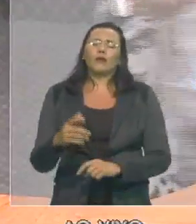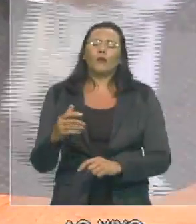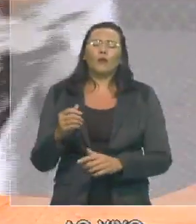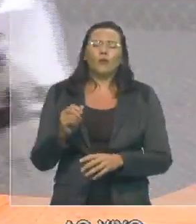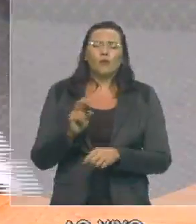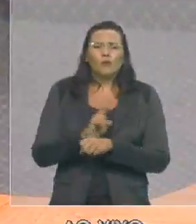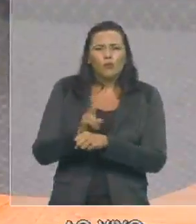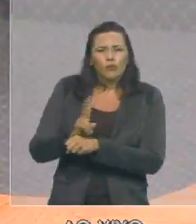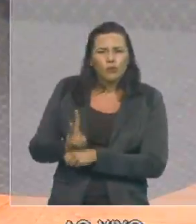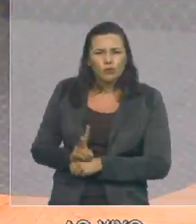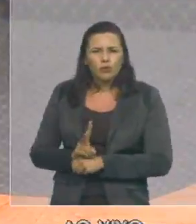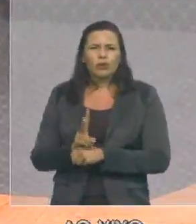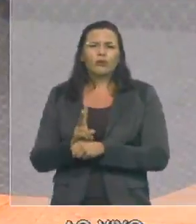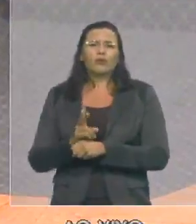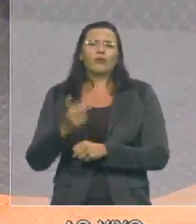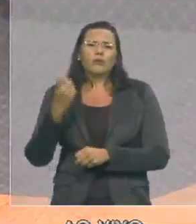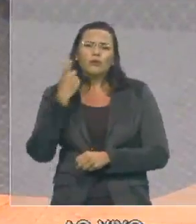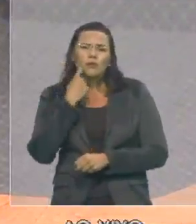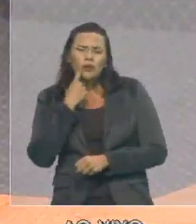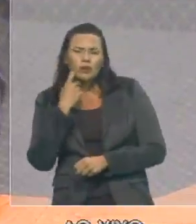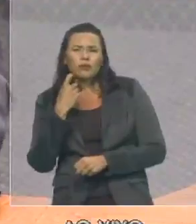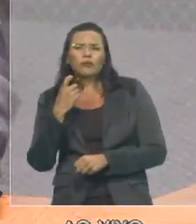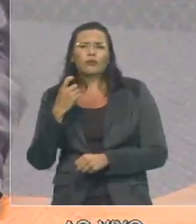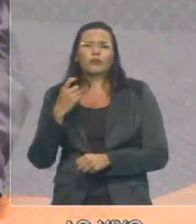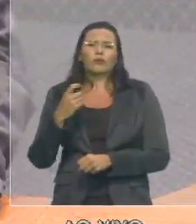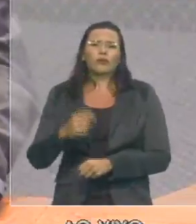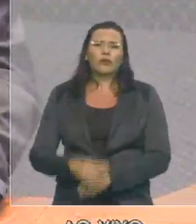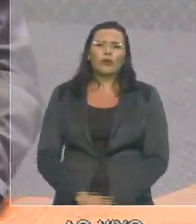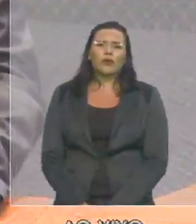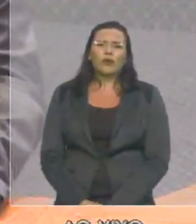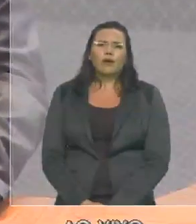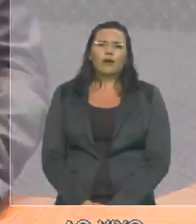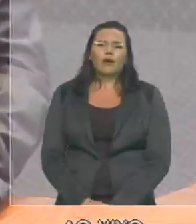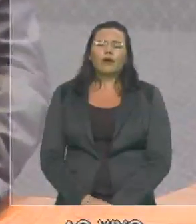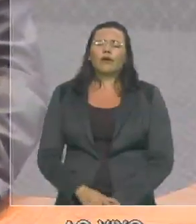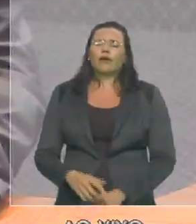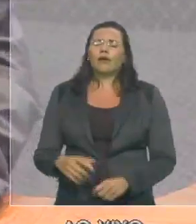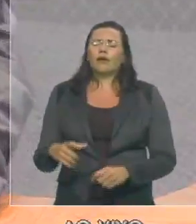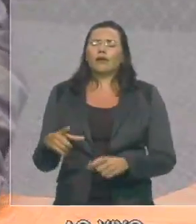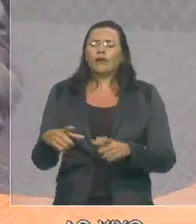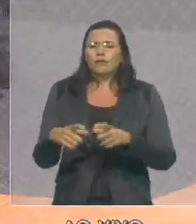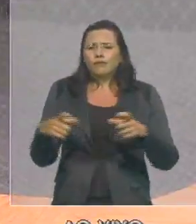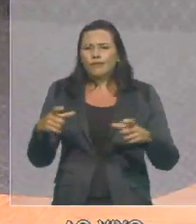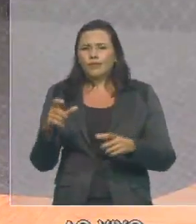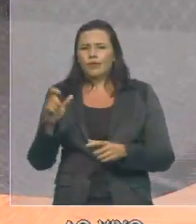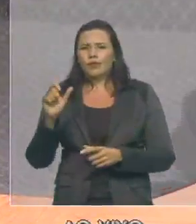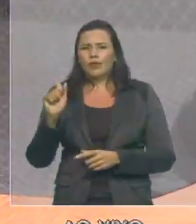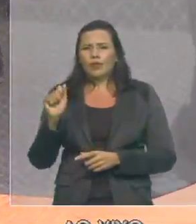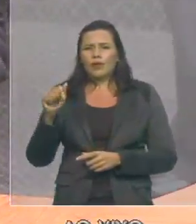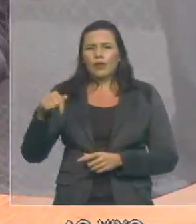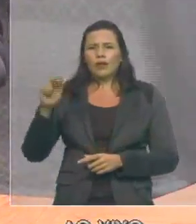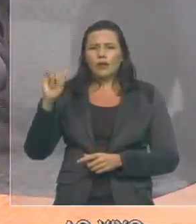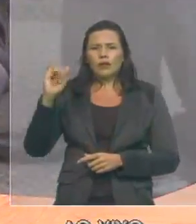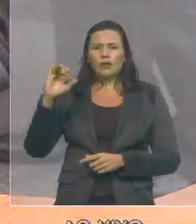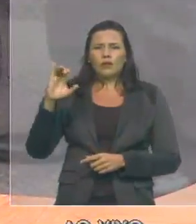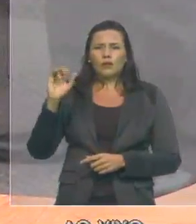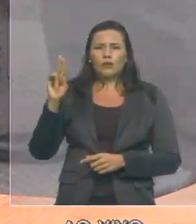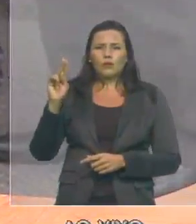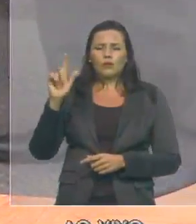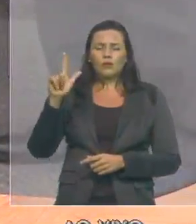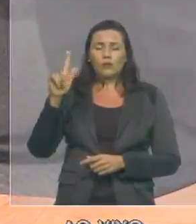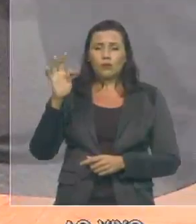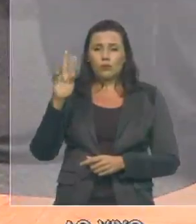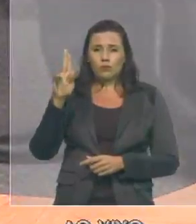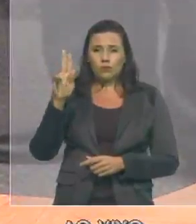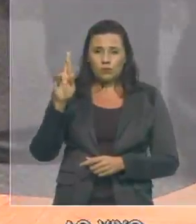países. Precisamos aumentar a nossa produção. E eu falava a ela que o Maranhão, ao longo de alguns anos, fez o seu dever de casa